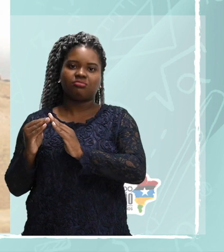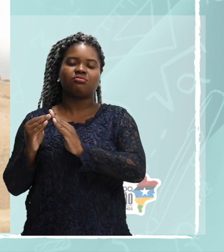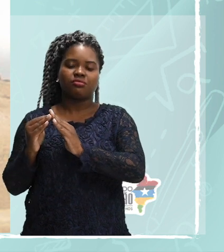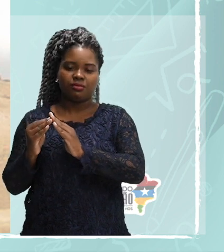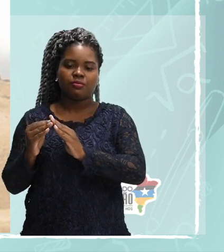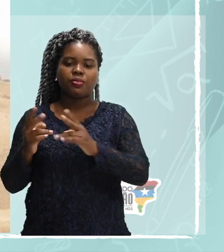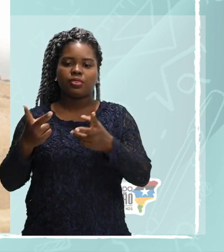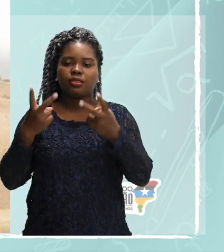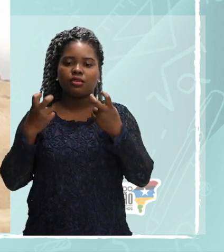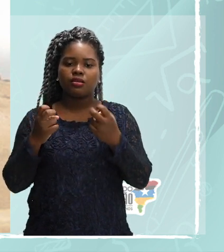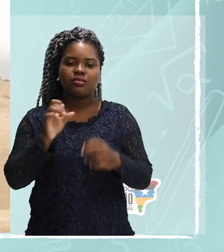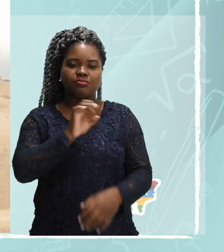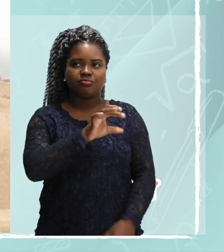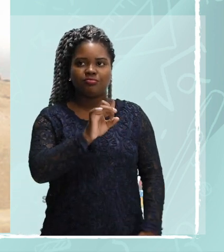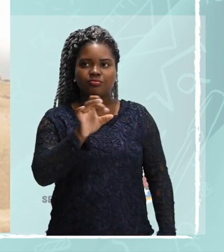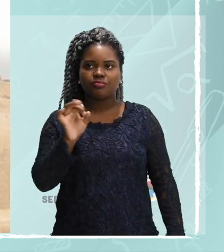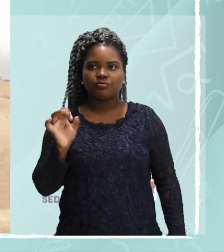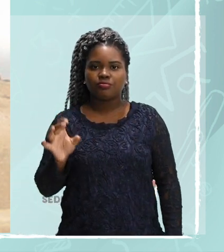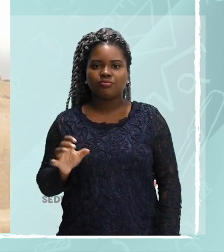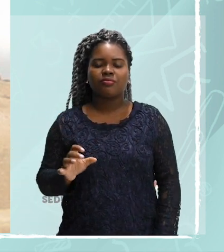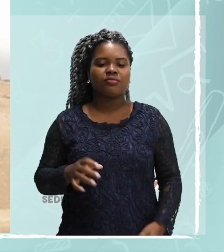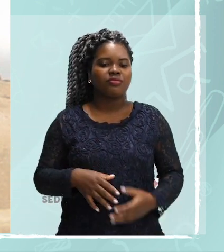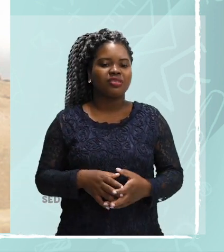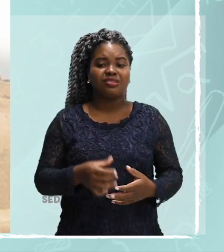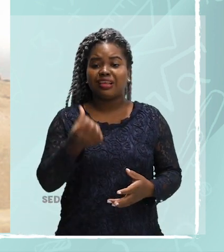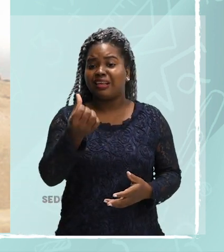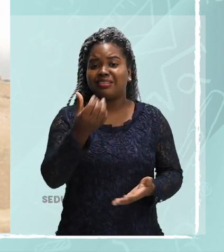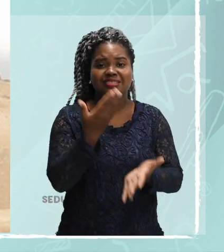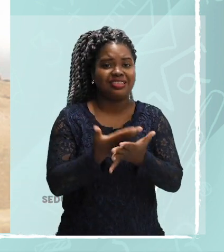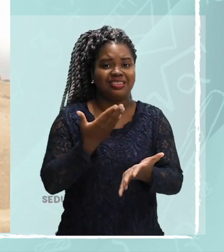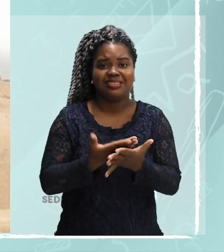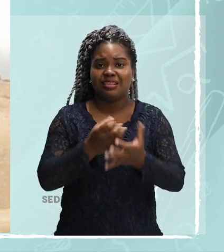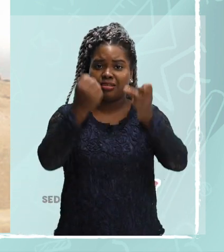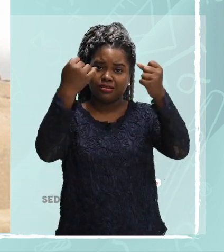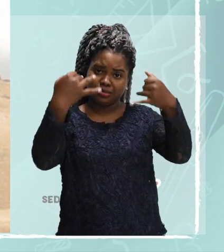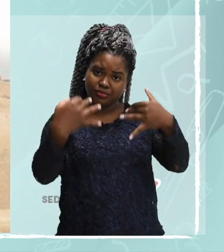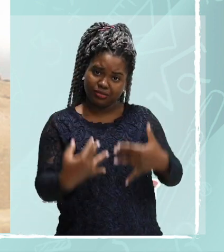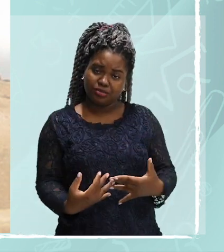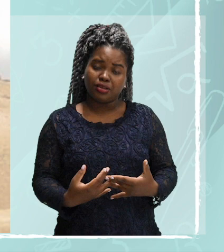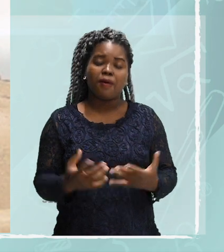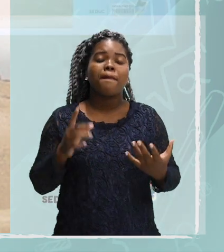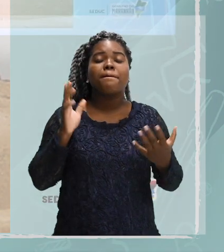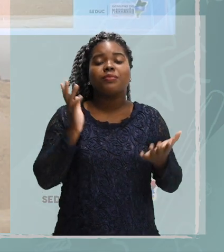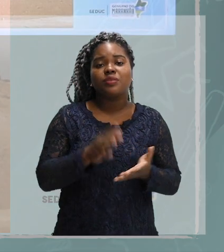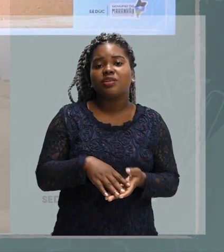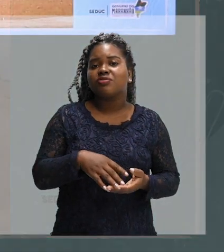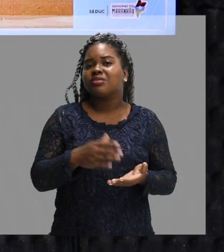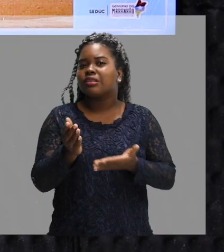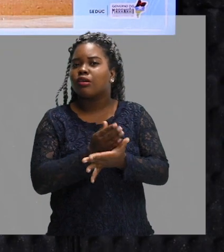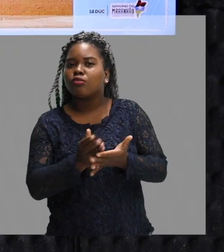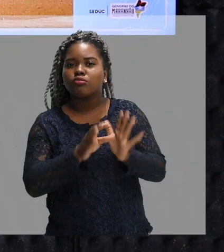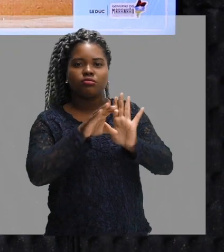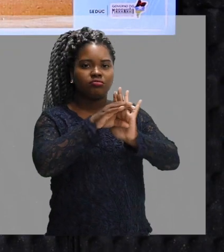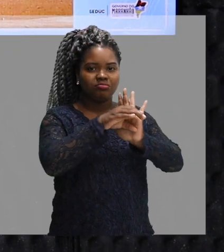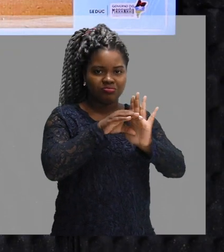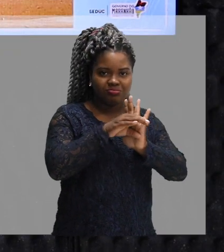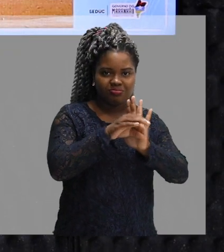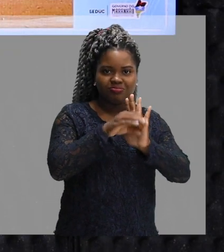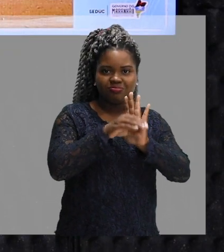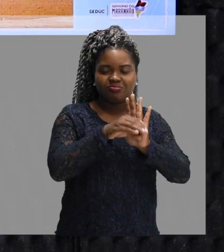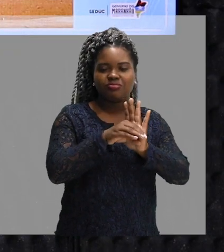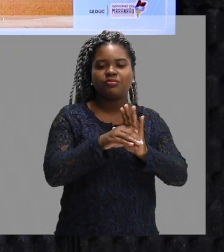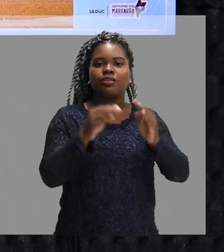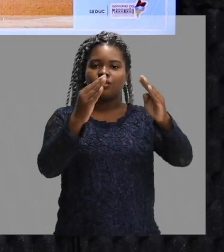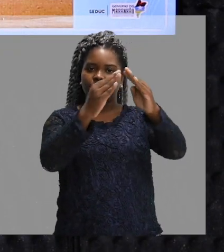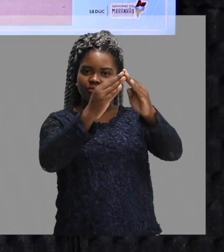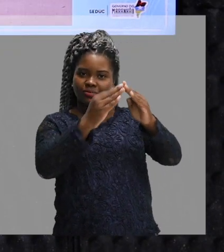você perceber que eu passaria assim 6 aulas só falando sobre isso, mas eu quero que vocês tenham uma noção do geral. A pirâmide não é